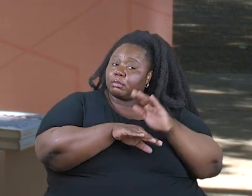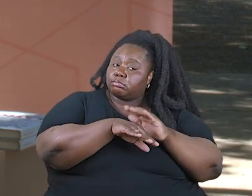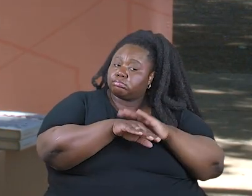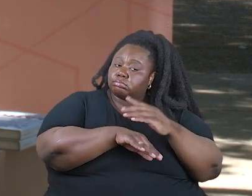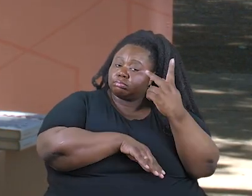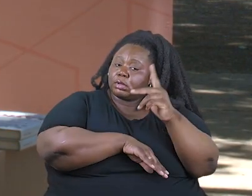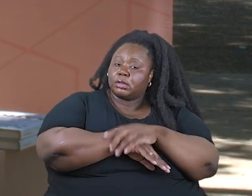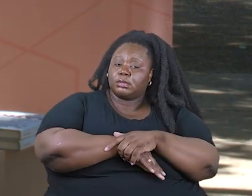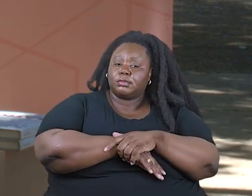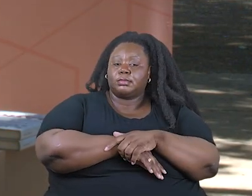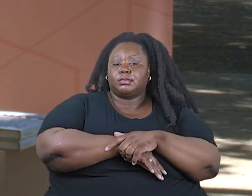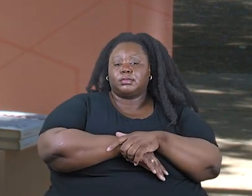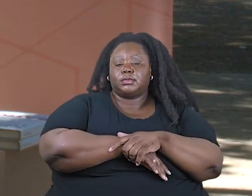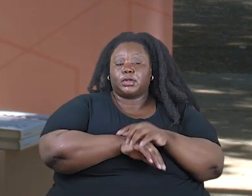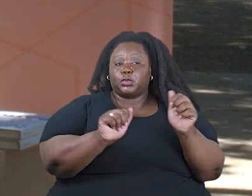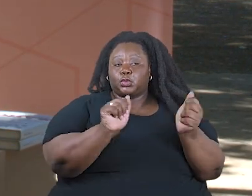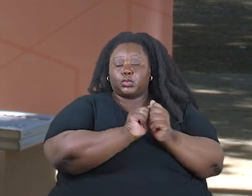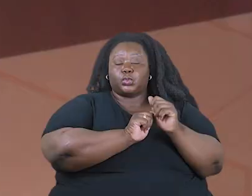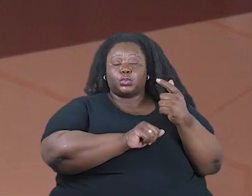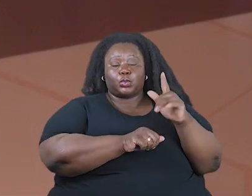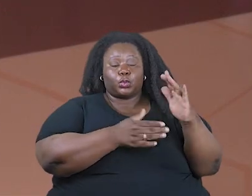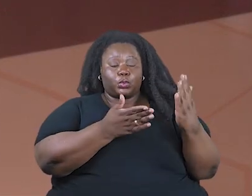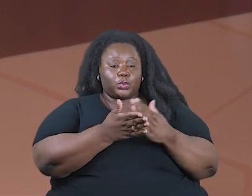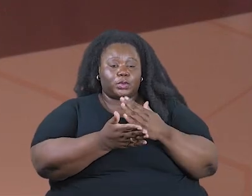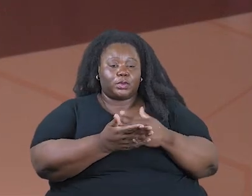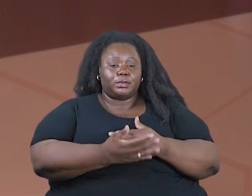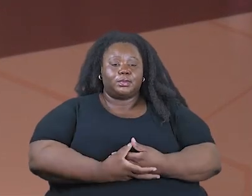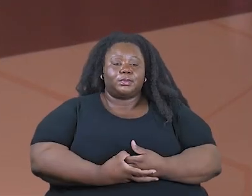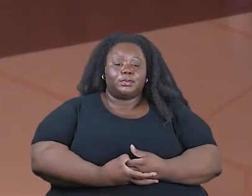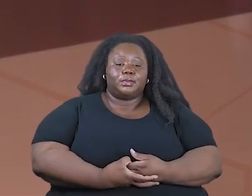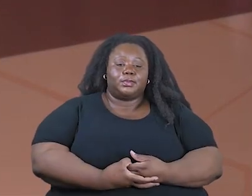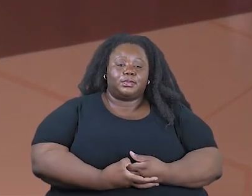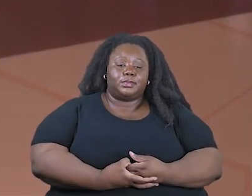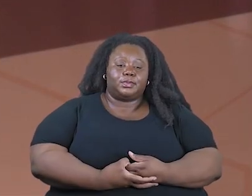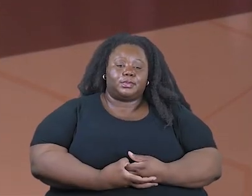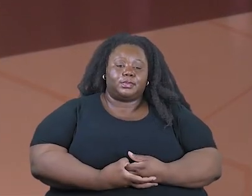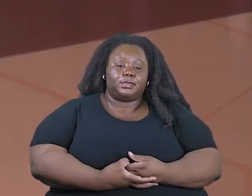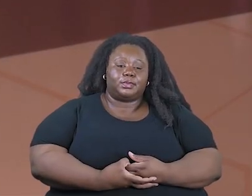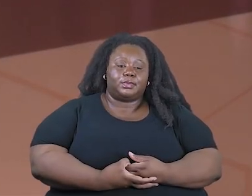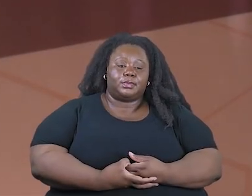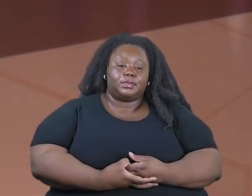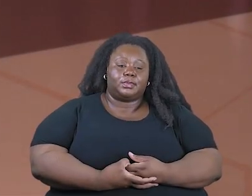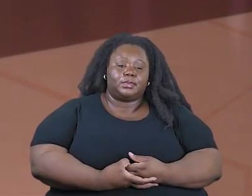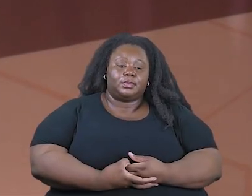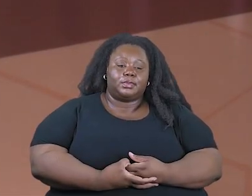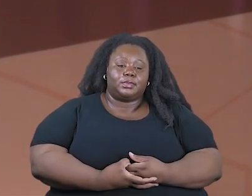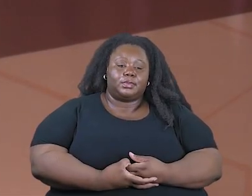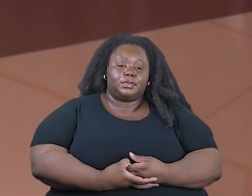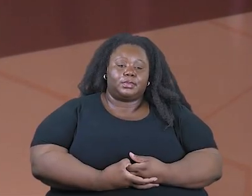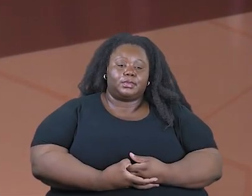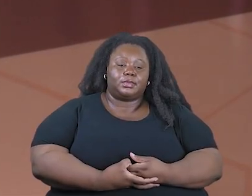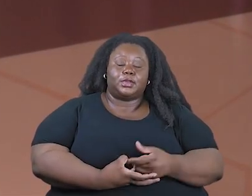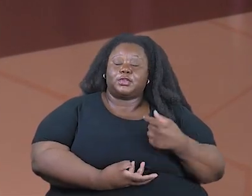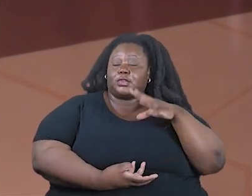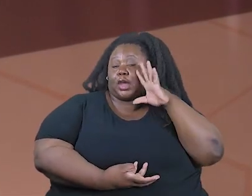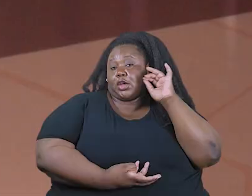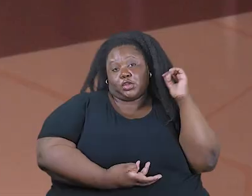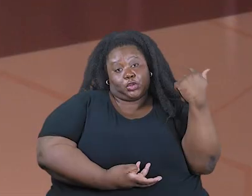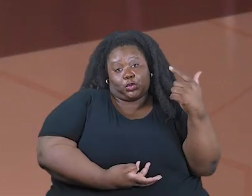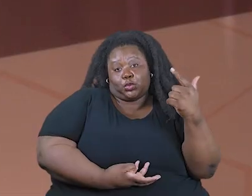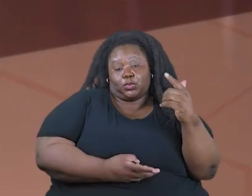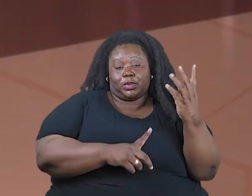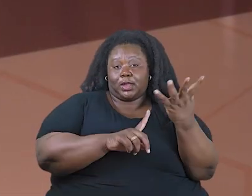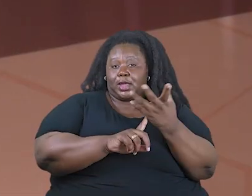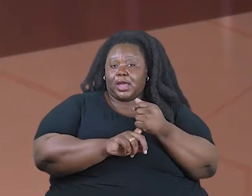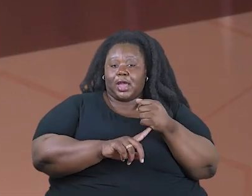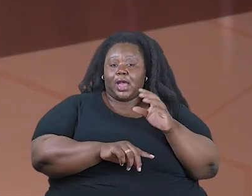lá no meio dos outros livros. Isso, na biblioteca. Porque a gente acha que, né, não tem obras de arte a não